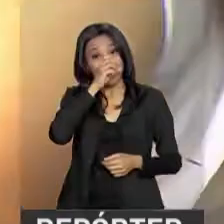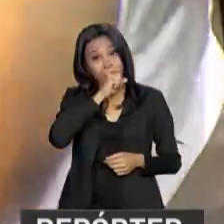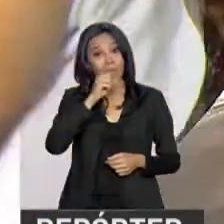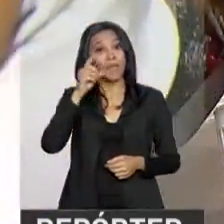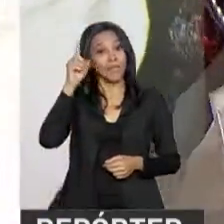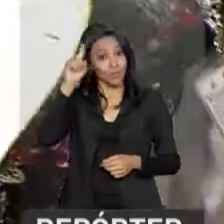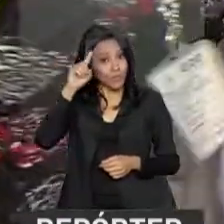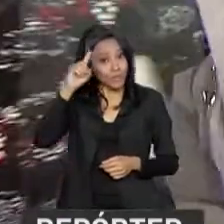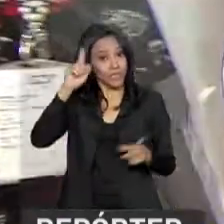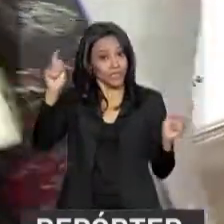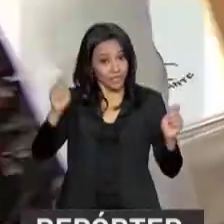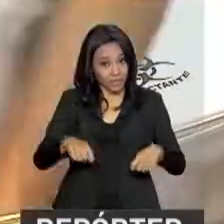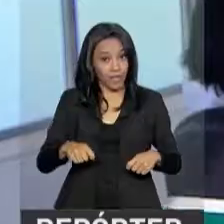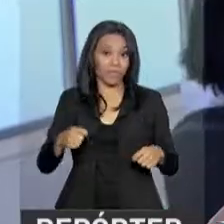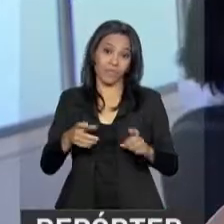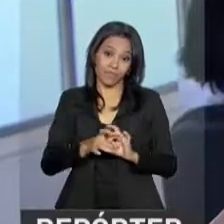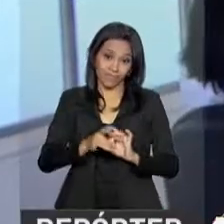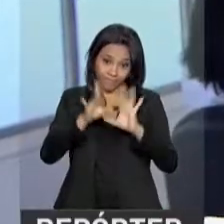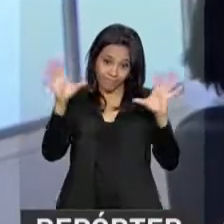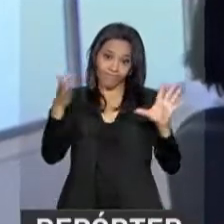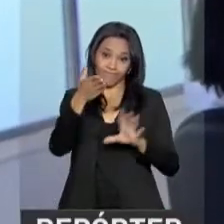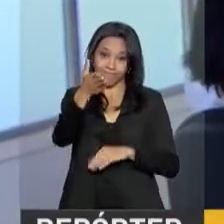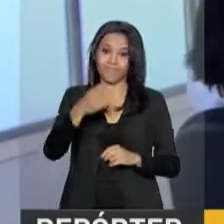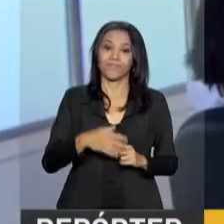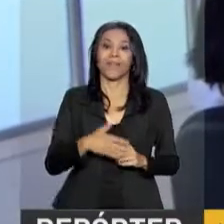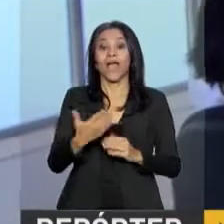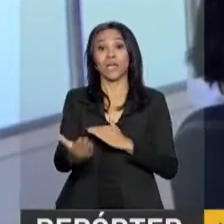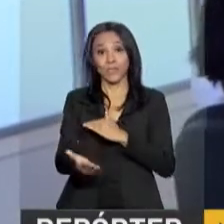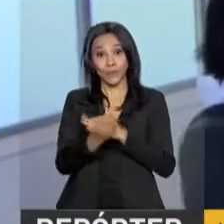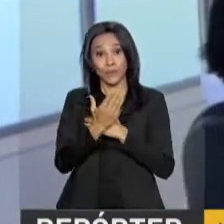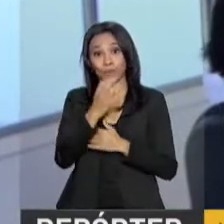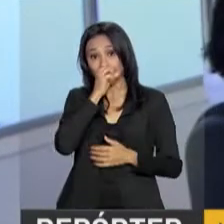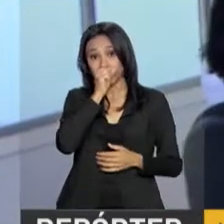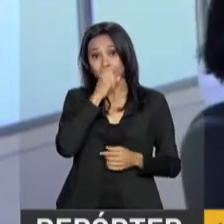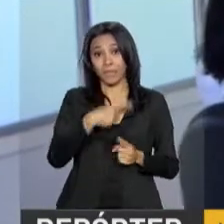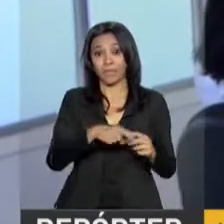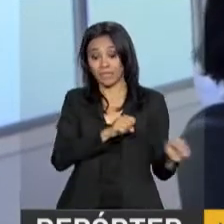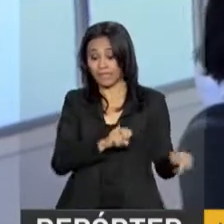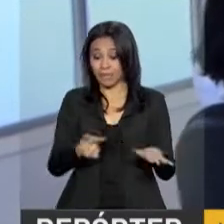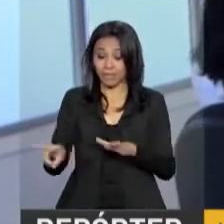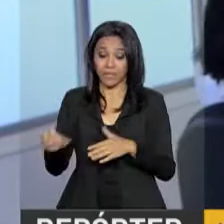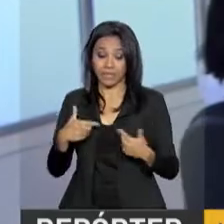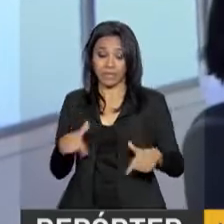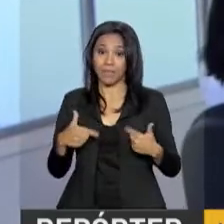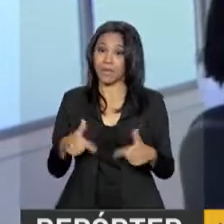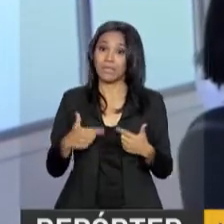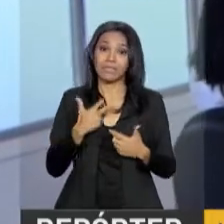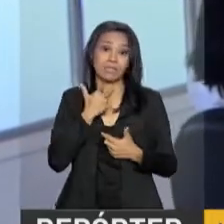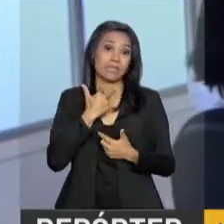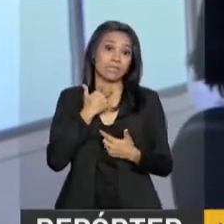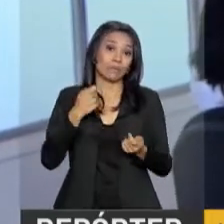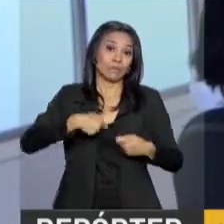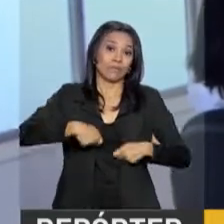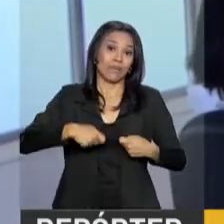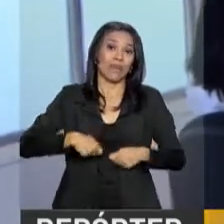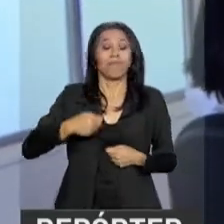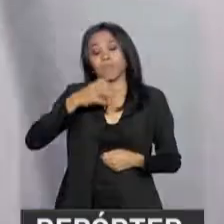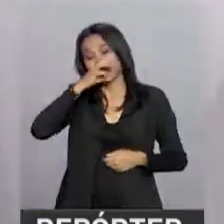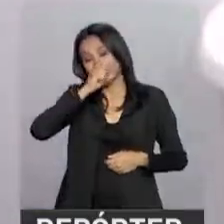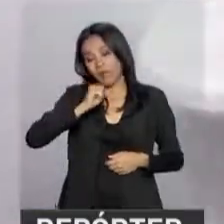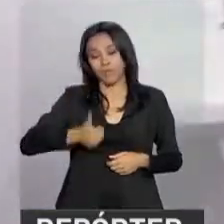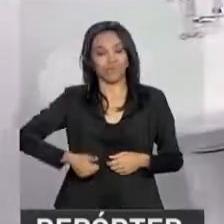único dia disponível da semana. Ajudou muito no sábado, porque aí na semana a gente trabalha o dia todo e só chega à noite, então no sábado foi uma